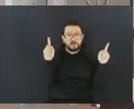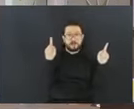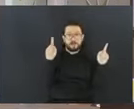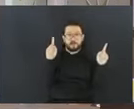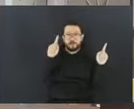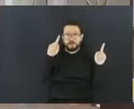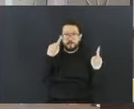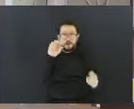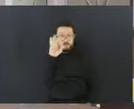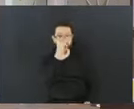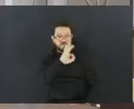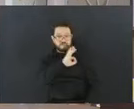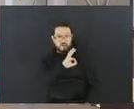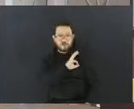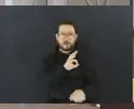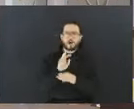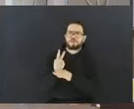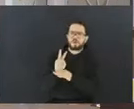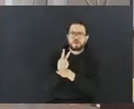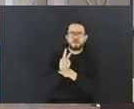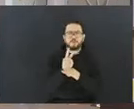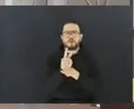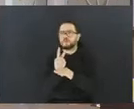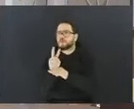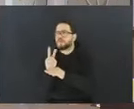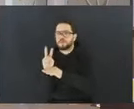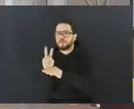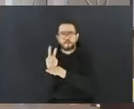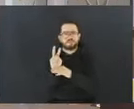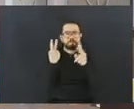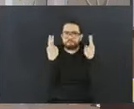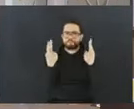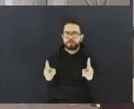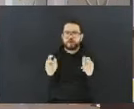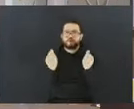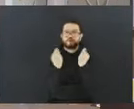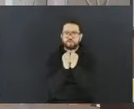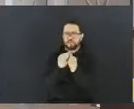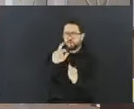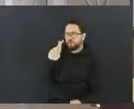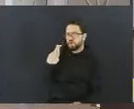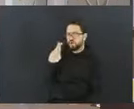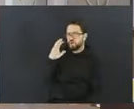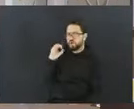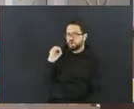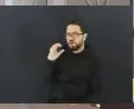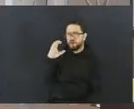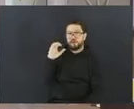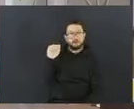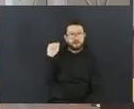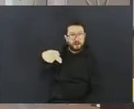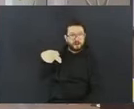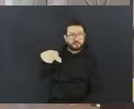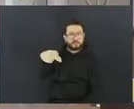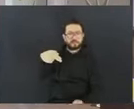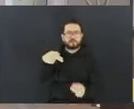resultado bastante significativo com a companhia Rocan, né, do policiamento especializado. E o